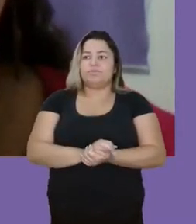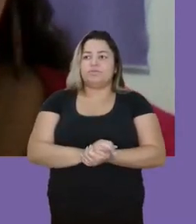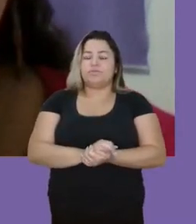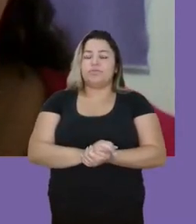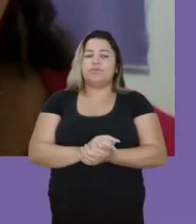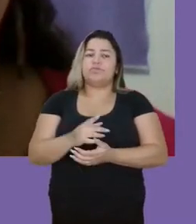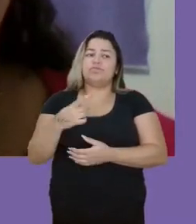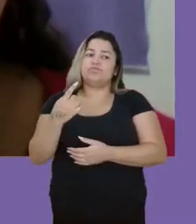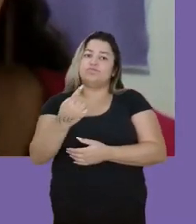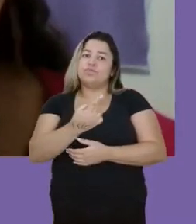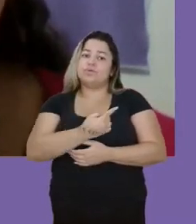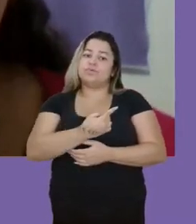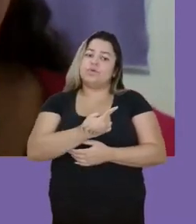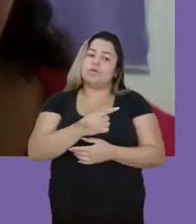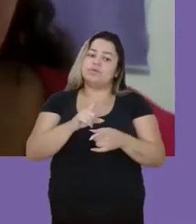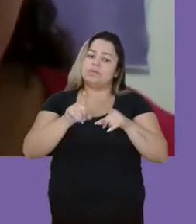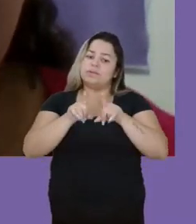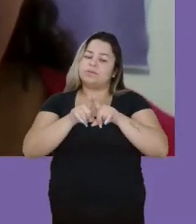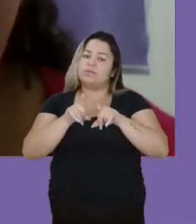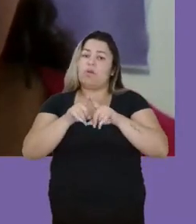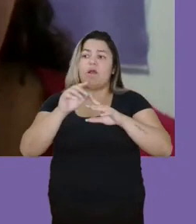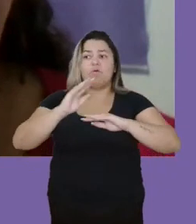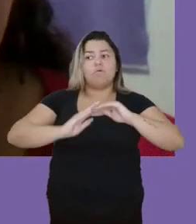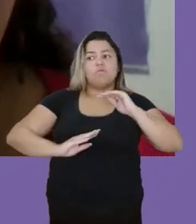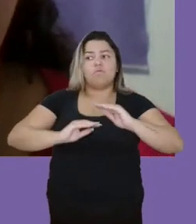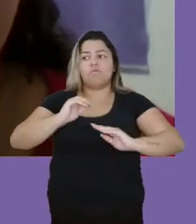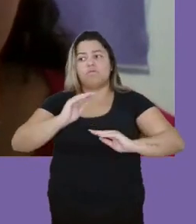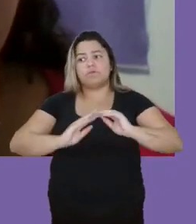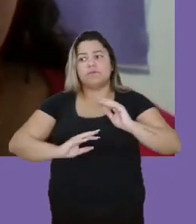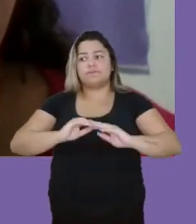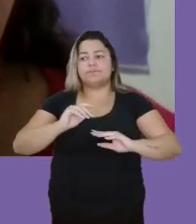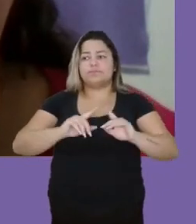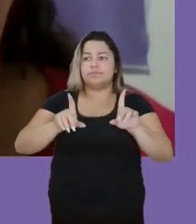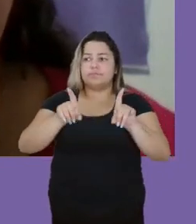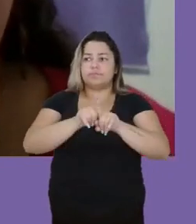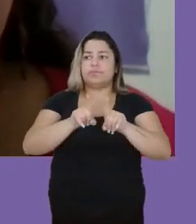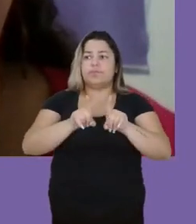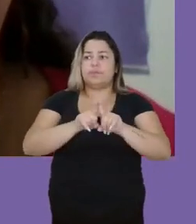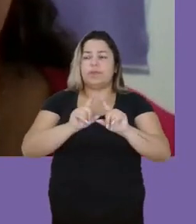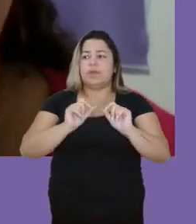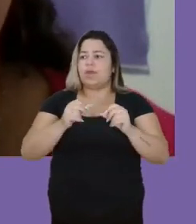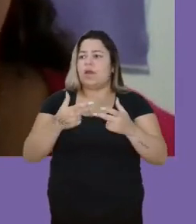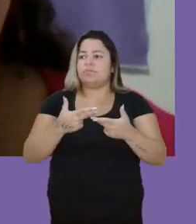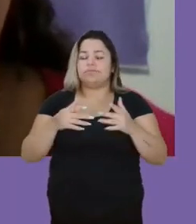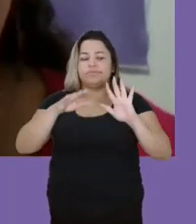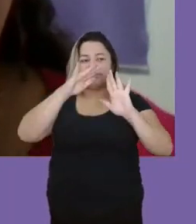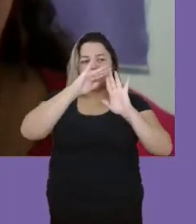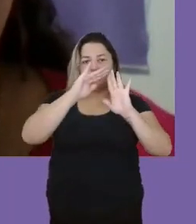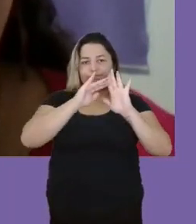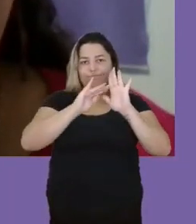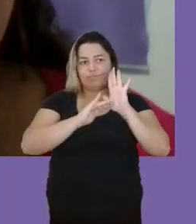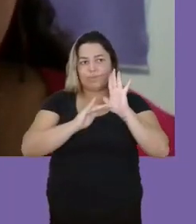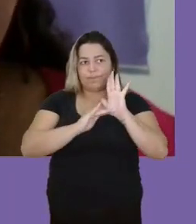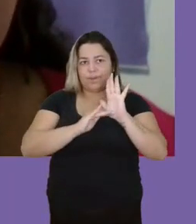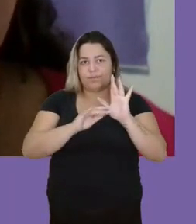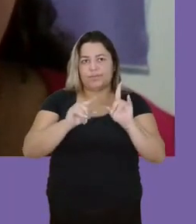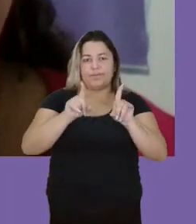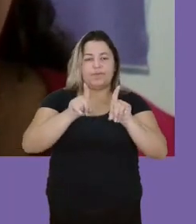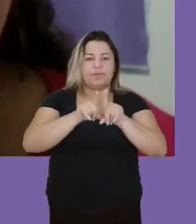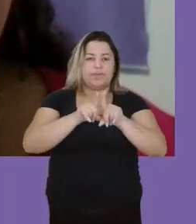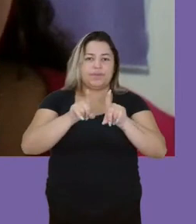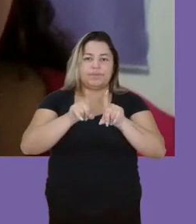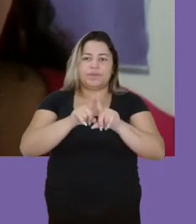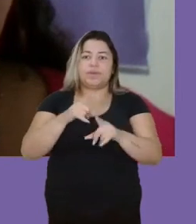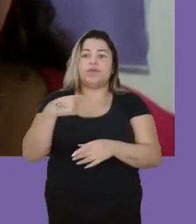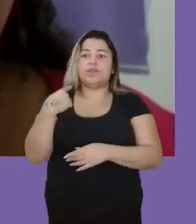nos fazendo nos comportar de forma diferente também, né, em relação a muitas pautas, a muitas questões, e a